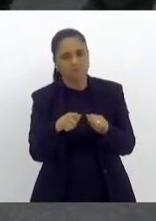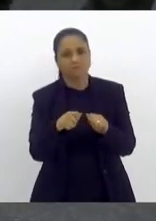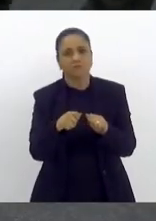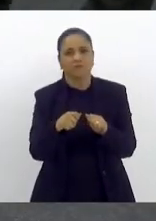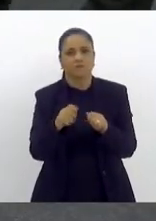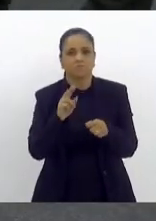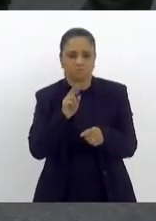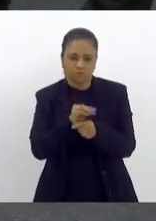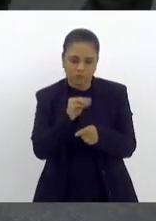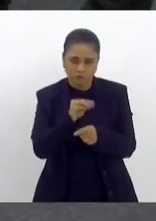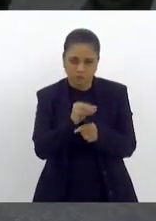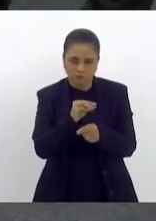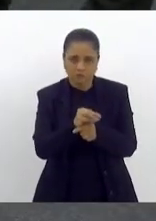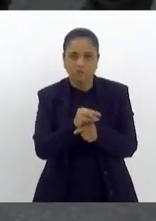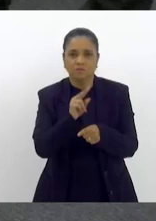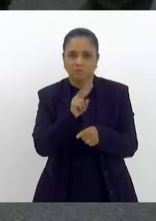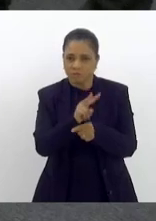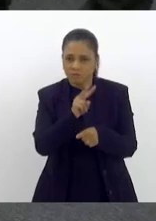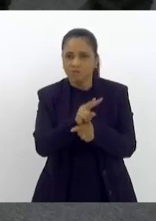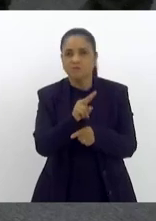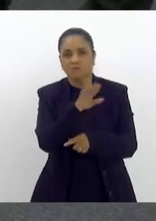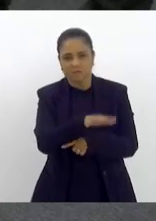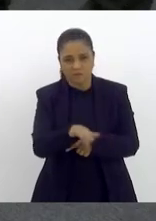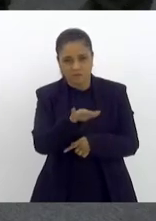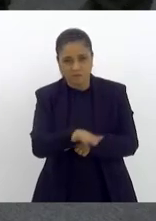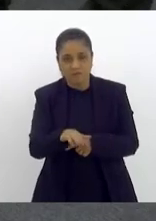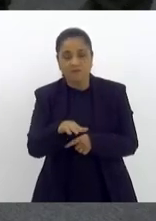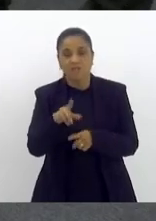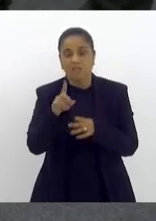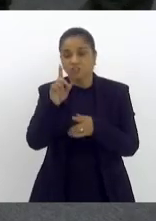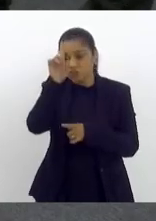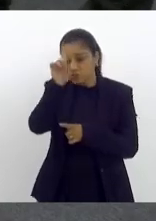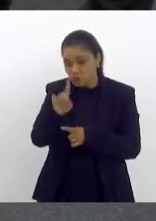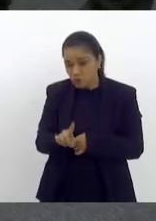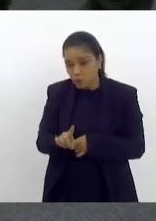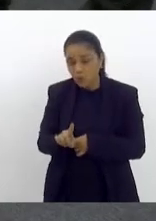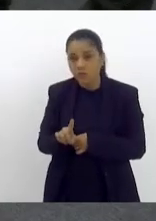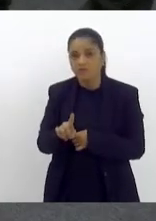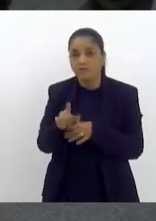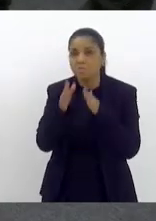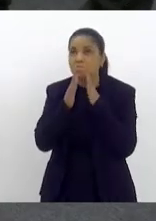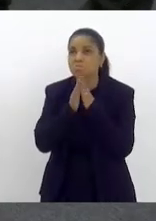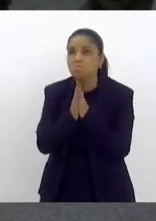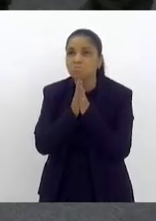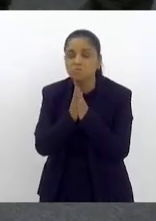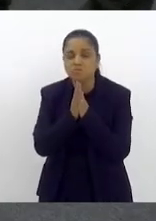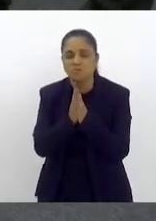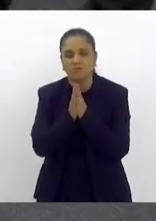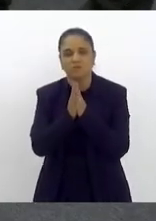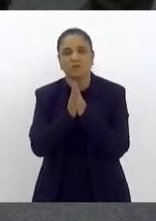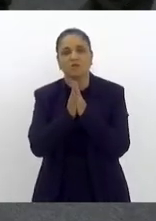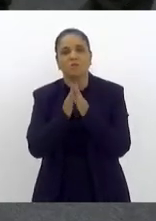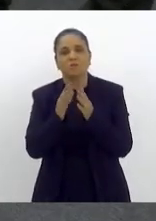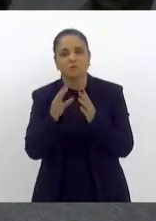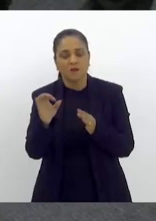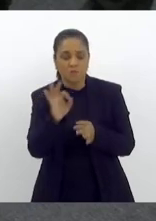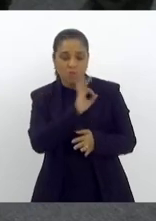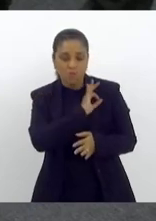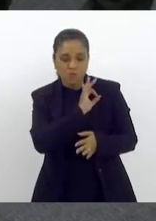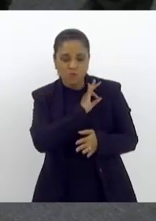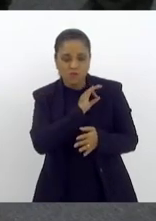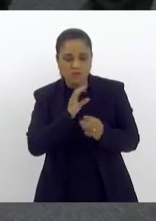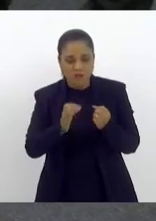absurdas acontecendo nas escolas. E as diretoras vêm implorando para que nós possamos estar levando policiais ali para assegurar